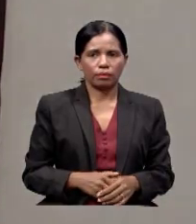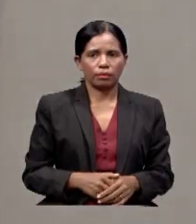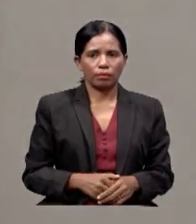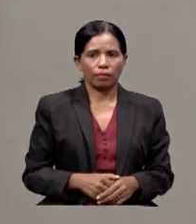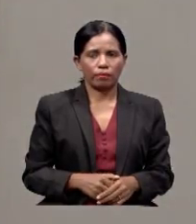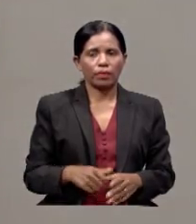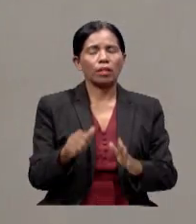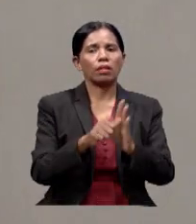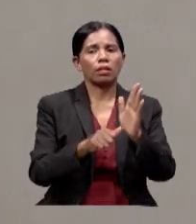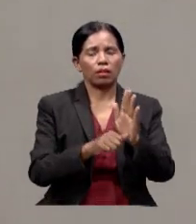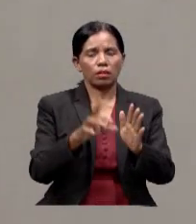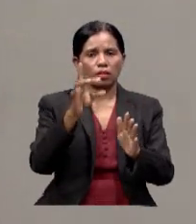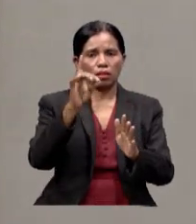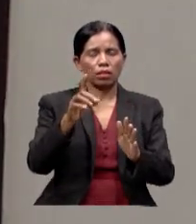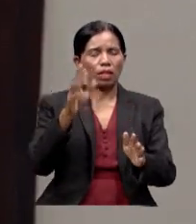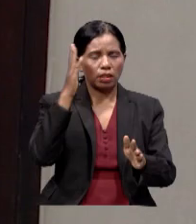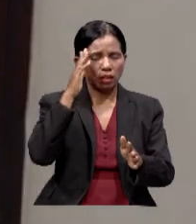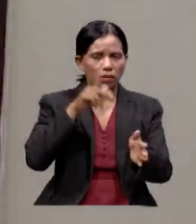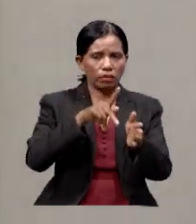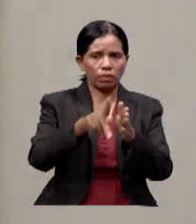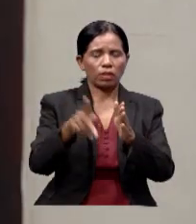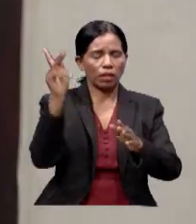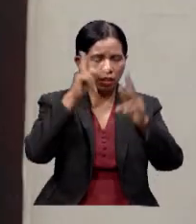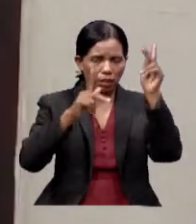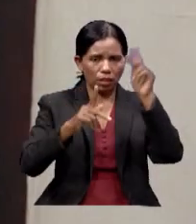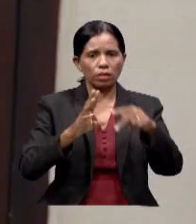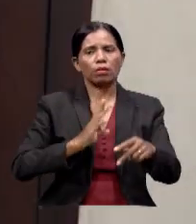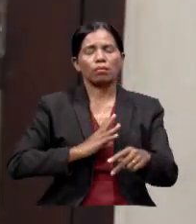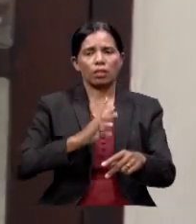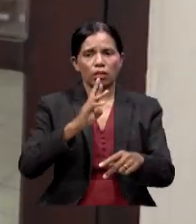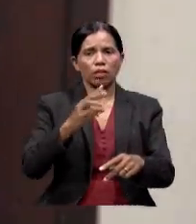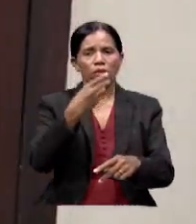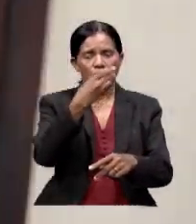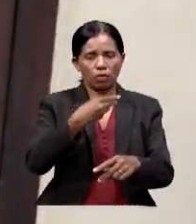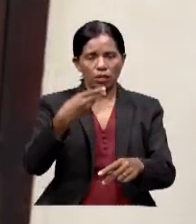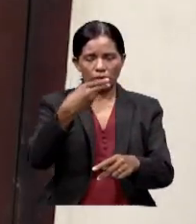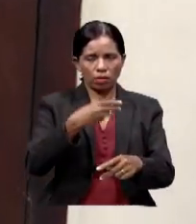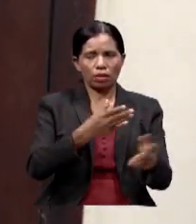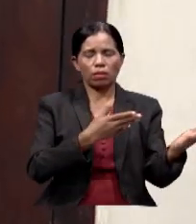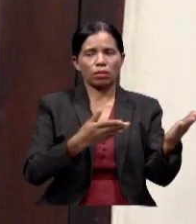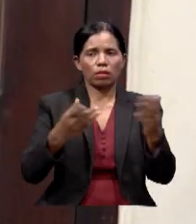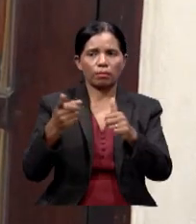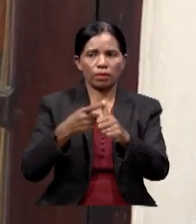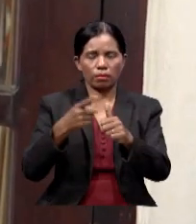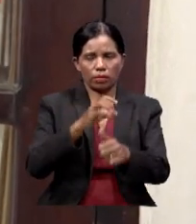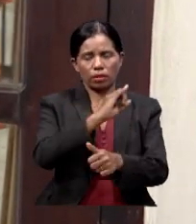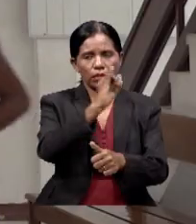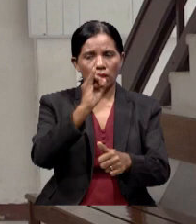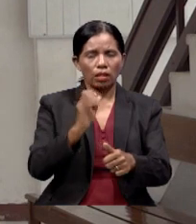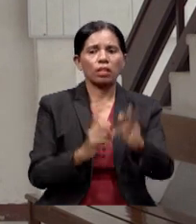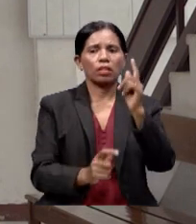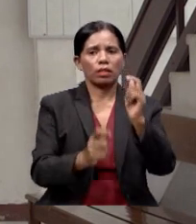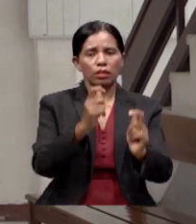Arguido na ingualo nebe desconfia envolve e acaso Kulaube Kora, Quartané, submete a ona para primeiro interrogatório e a